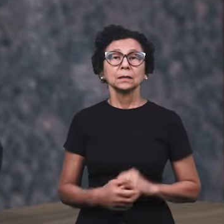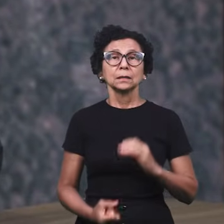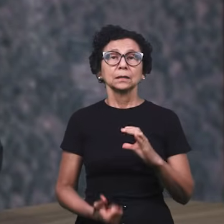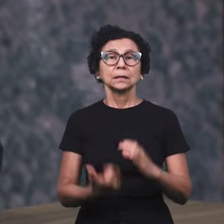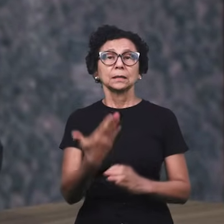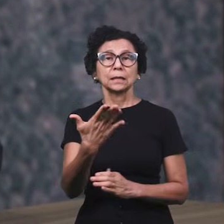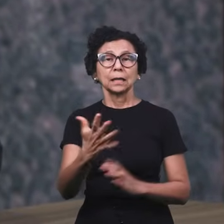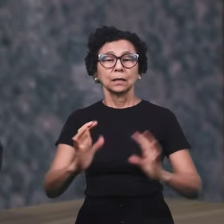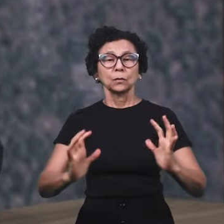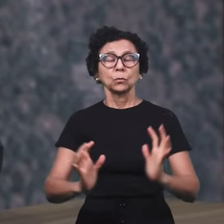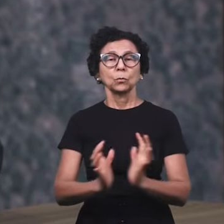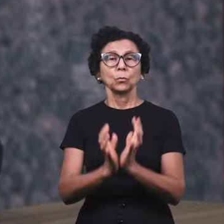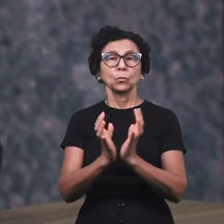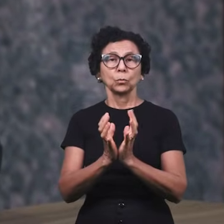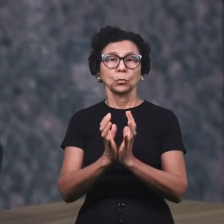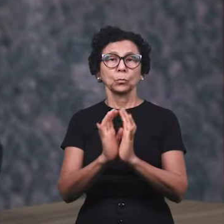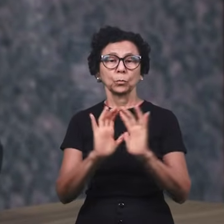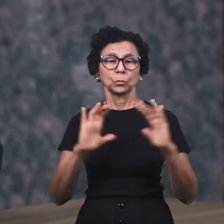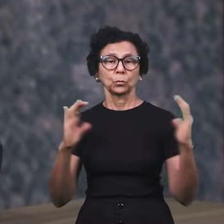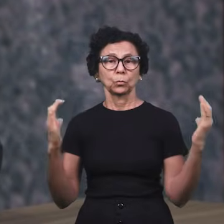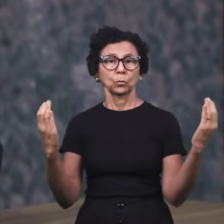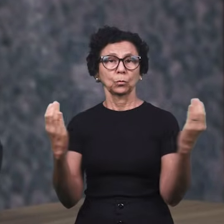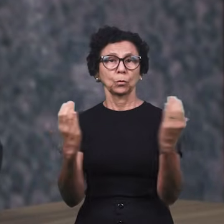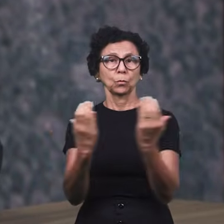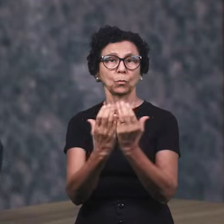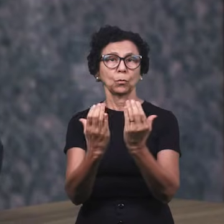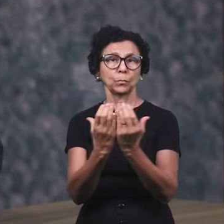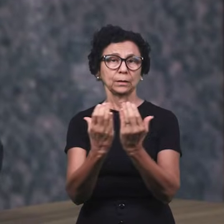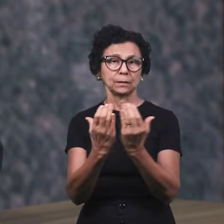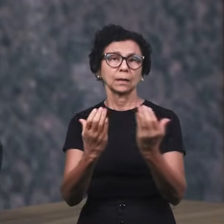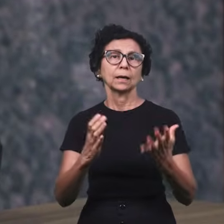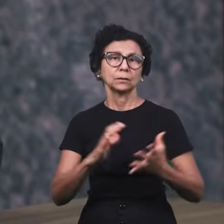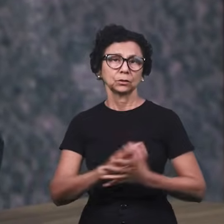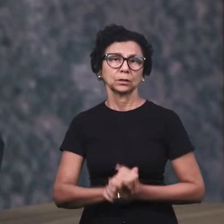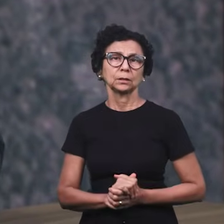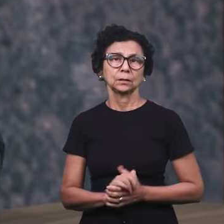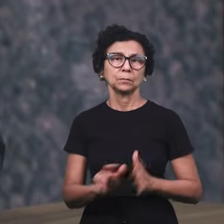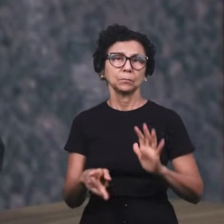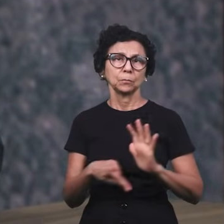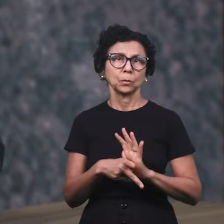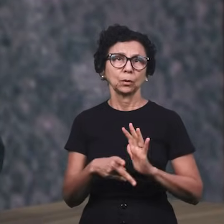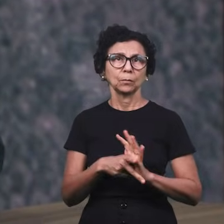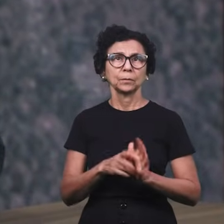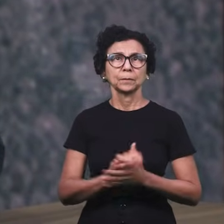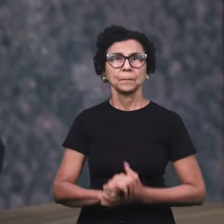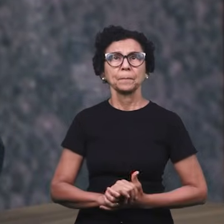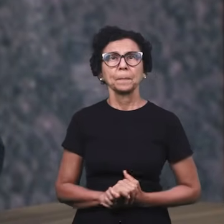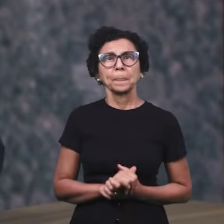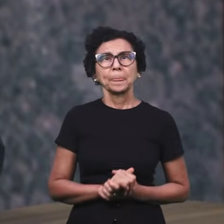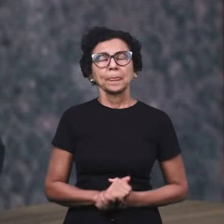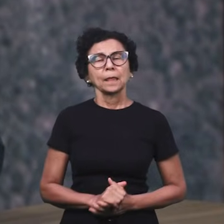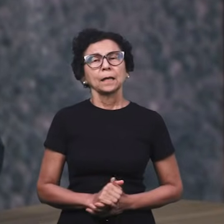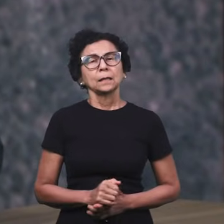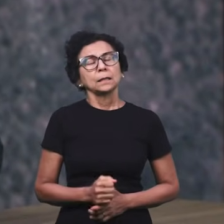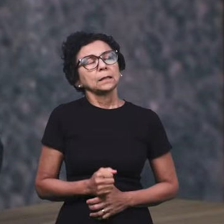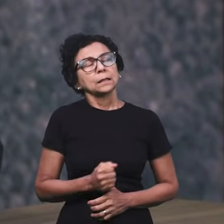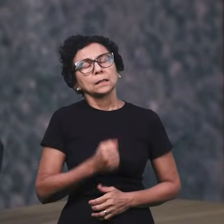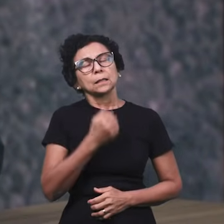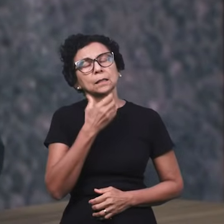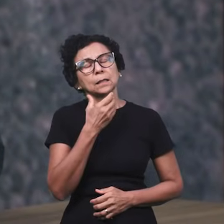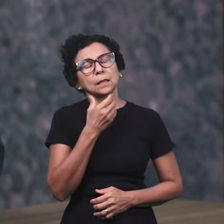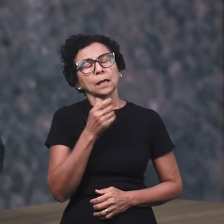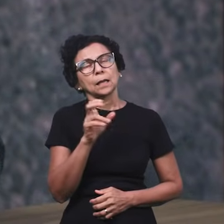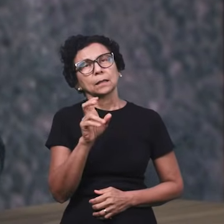e fundaram ali um núcleo colonial, a França Antártica. Havia ali um grupo de huguenotes, que era o nome pelo qual eram chamados